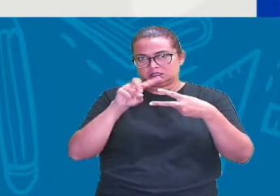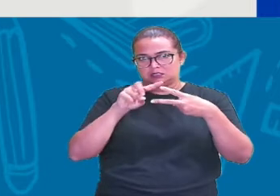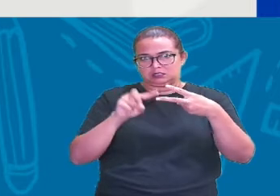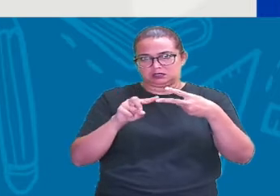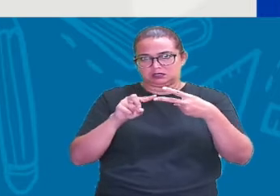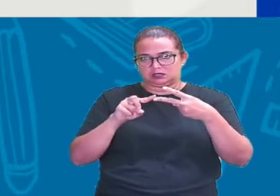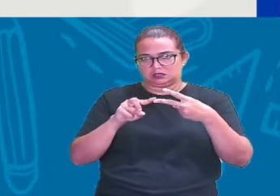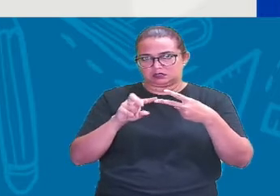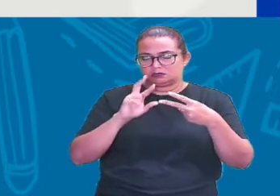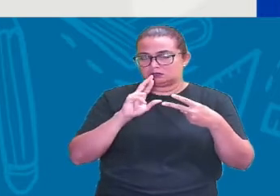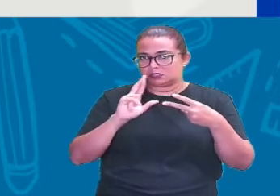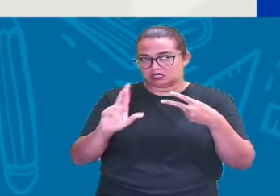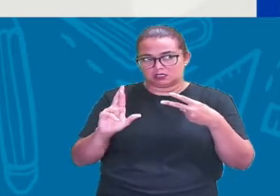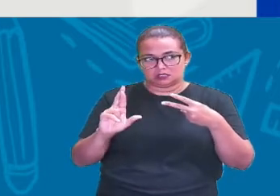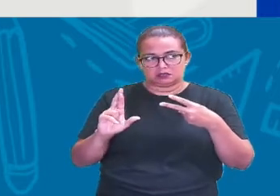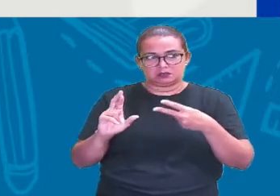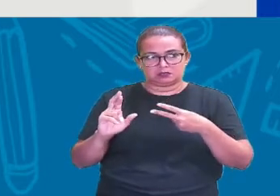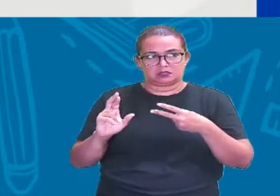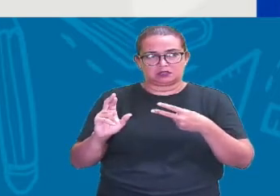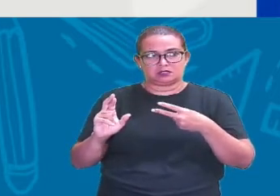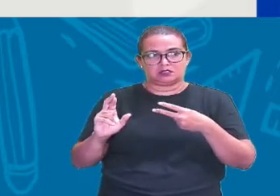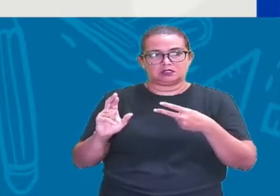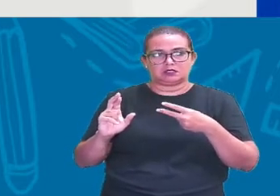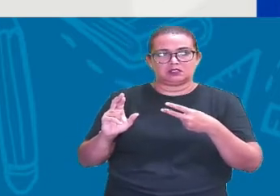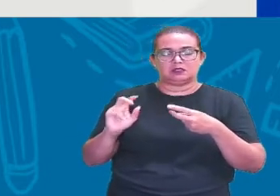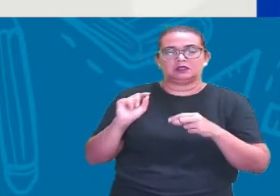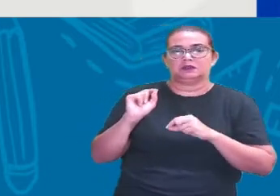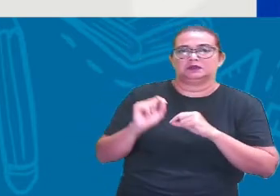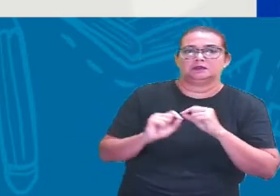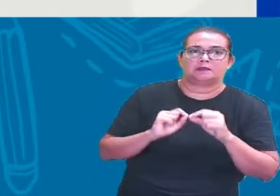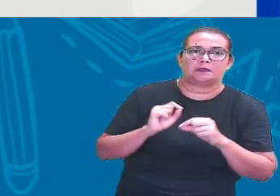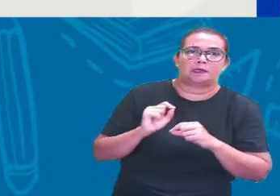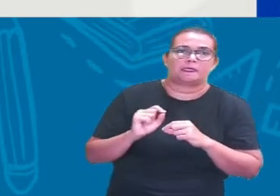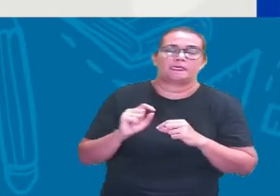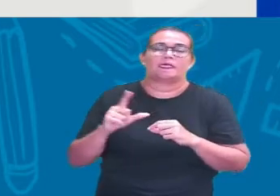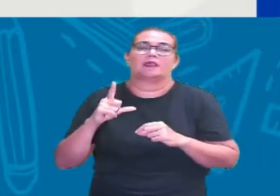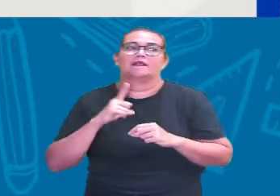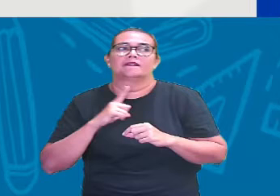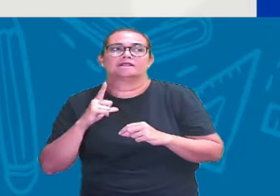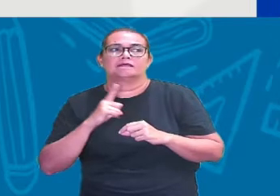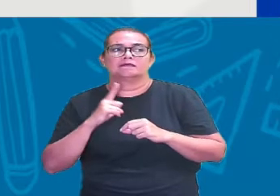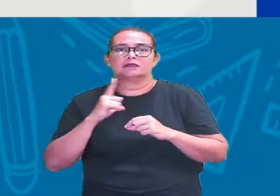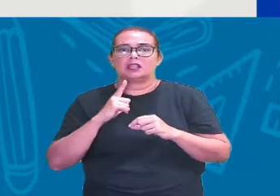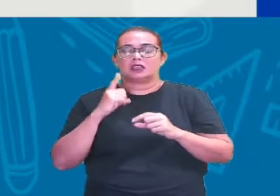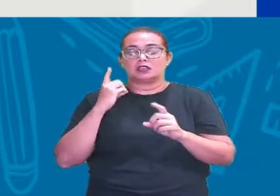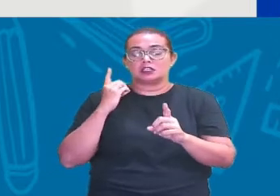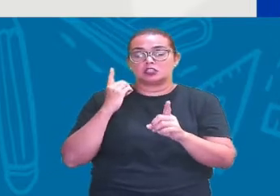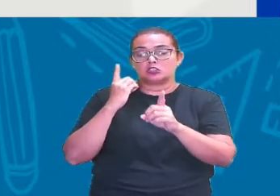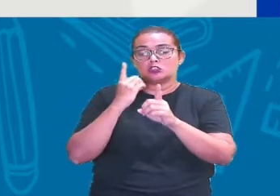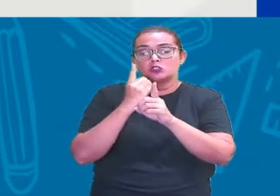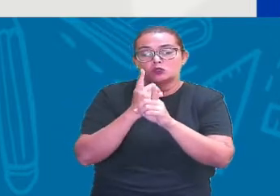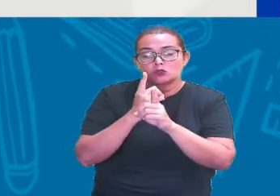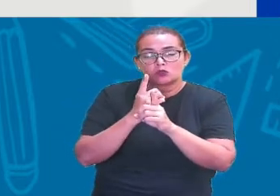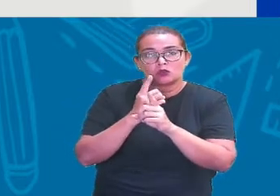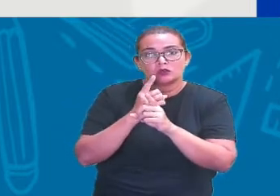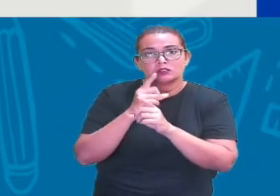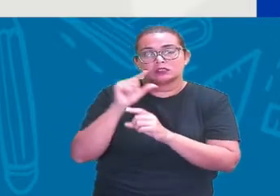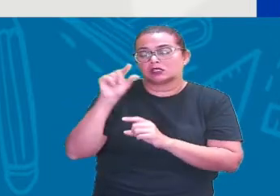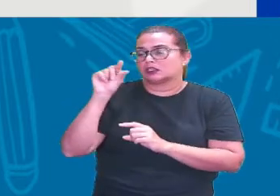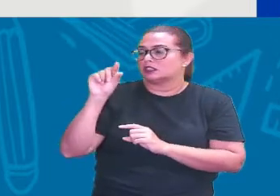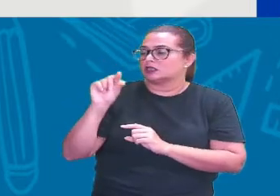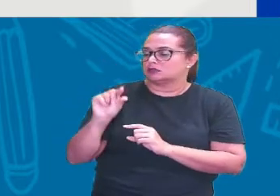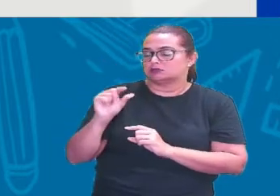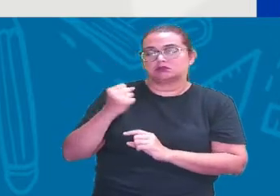múltiplos, tá? Na listinha aí de múltiplos, eles vão ter um número em comum, o